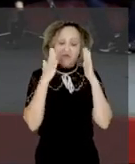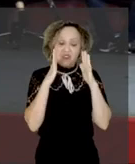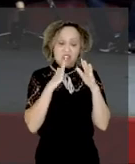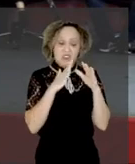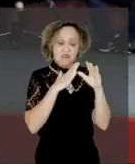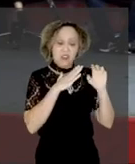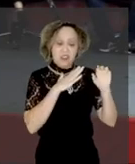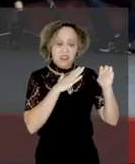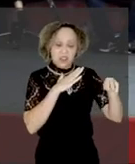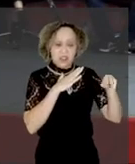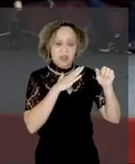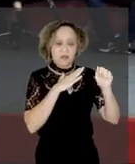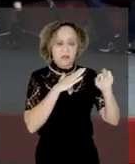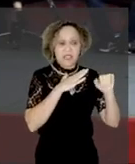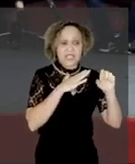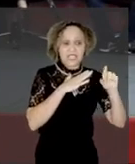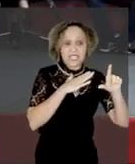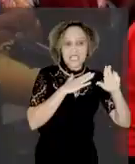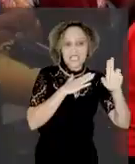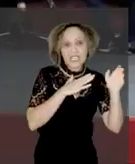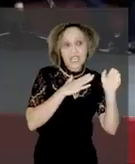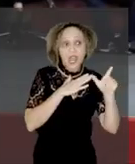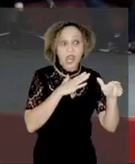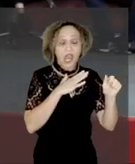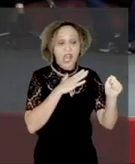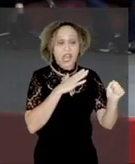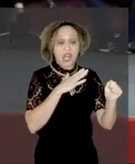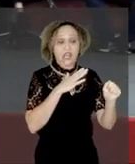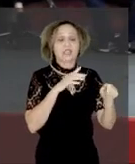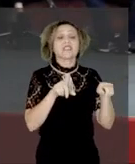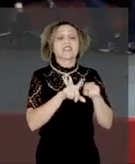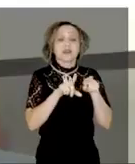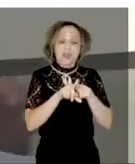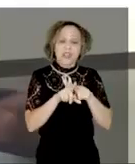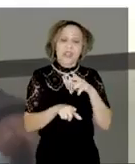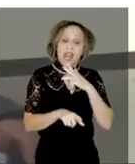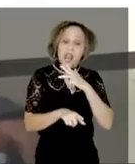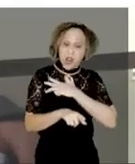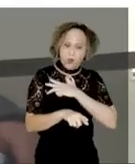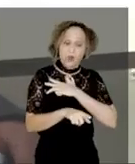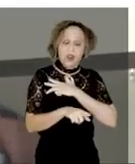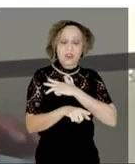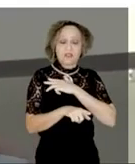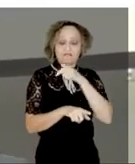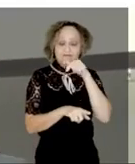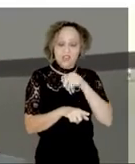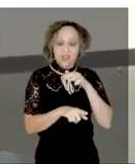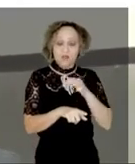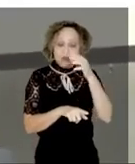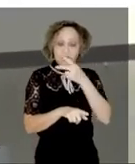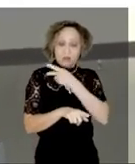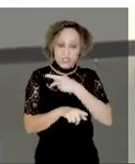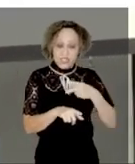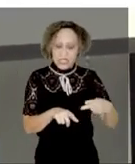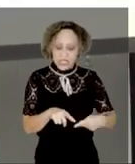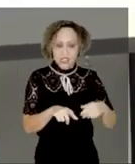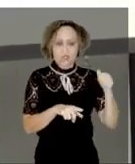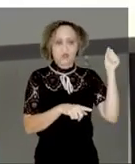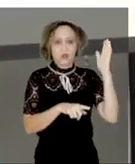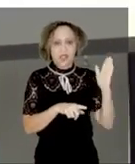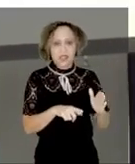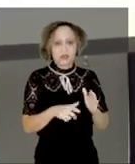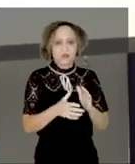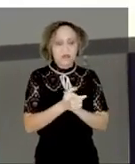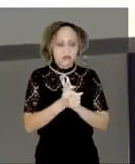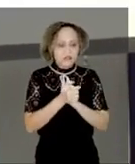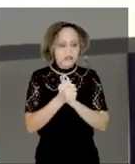conosco. Nessa noite especial aqui no Sindicato dos Metalúrgicos do ABC, E agora a gente vai entrar para a parte